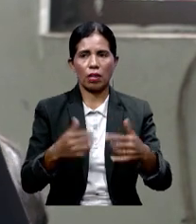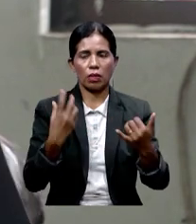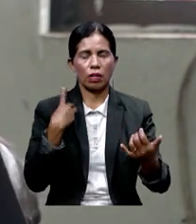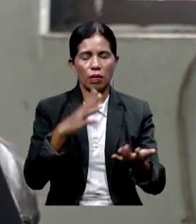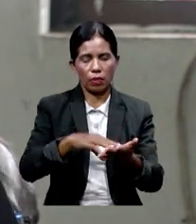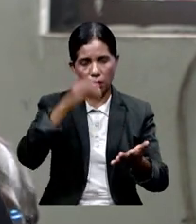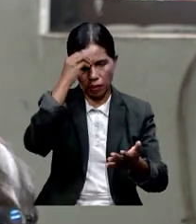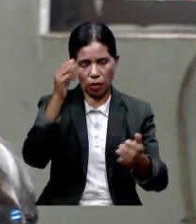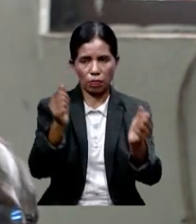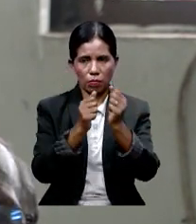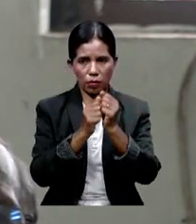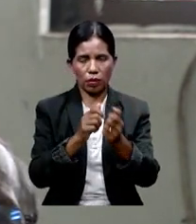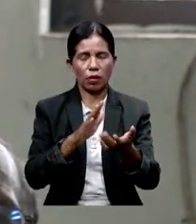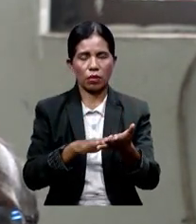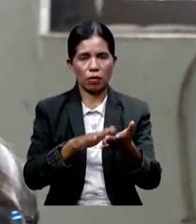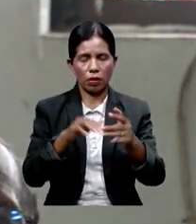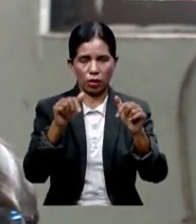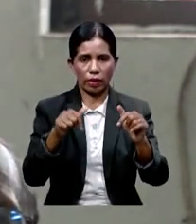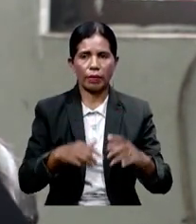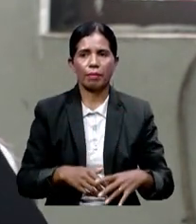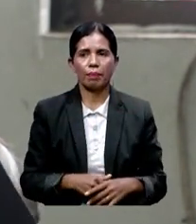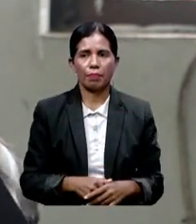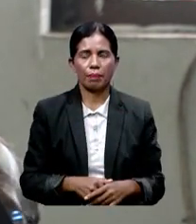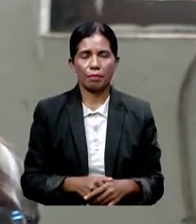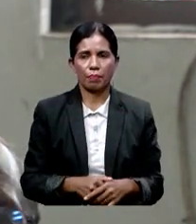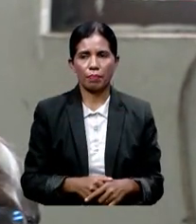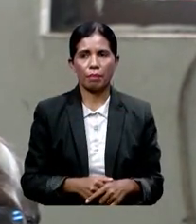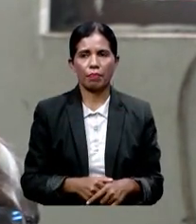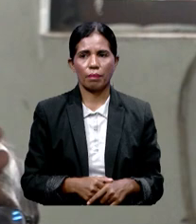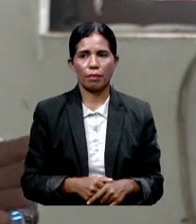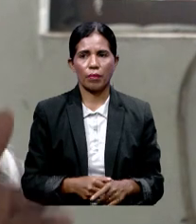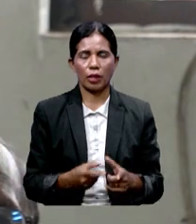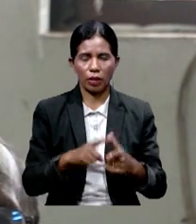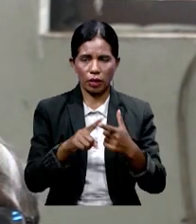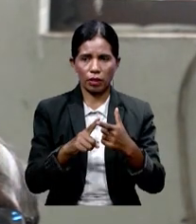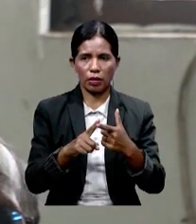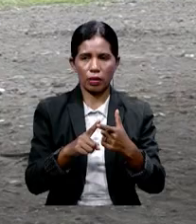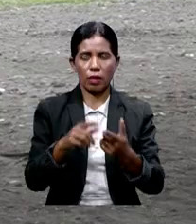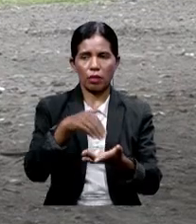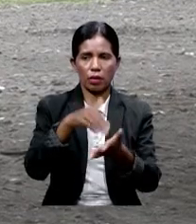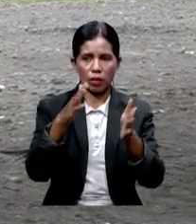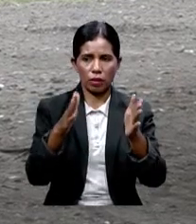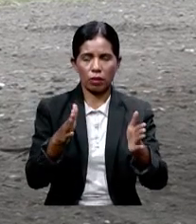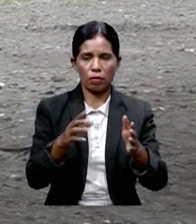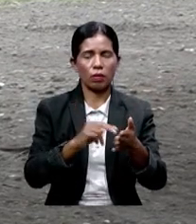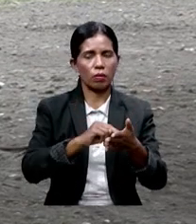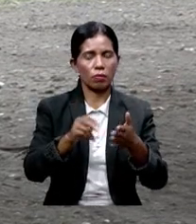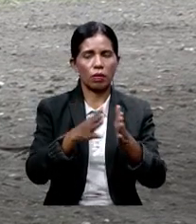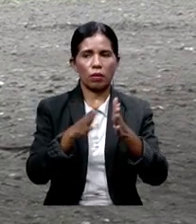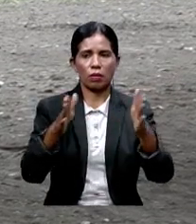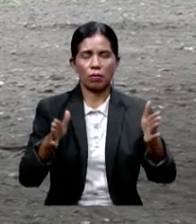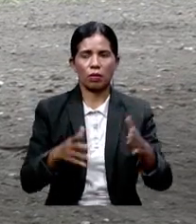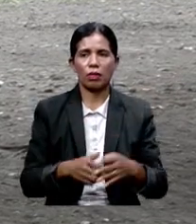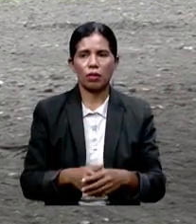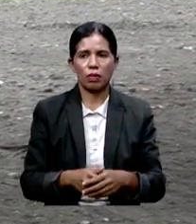o Ensino Básico de Terra. Depois a minha estudante no número bot, mas vez aulas nem